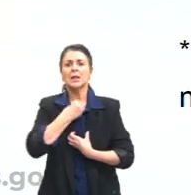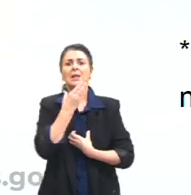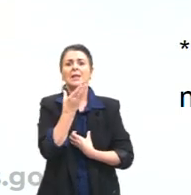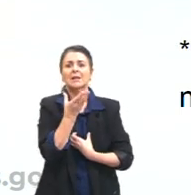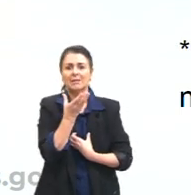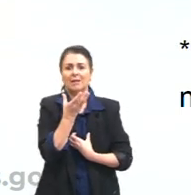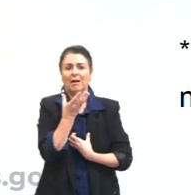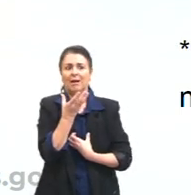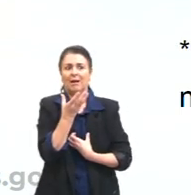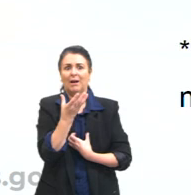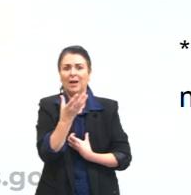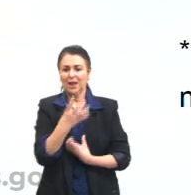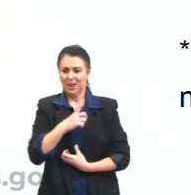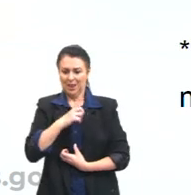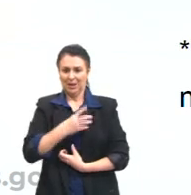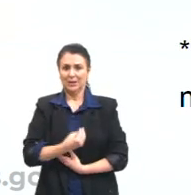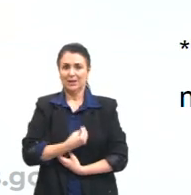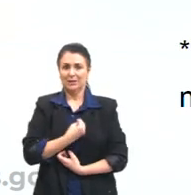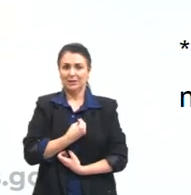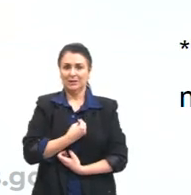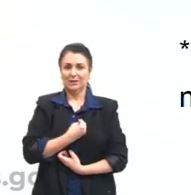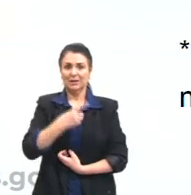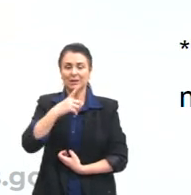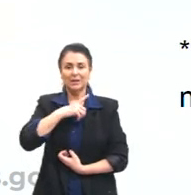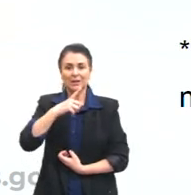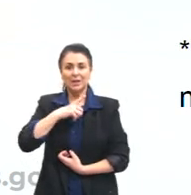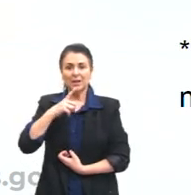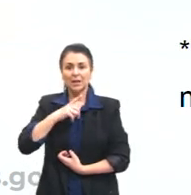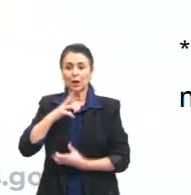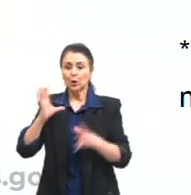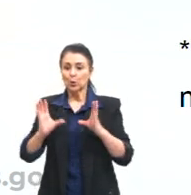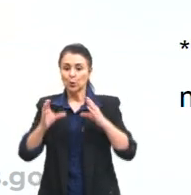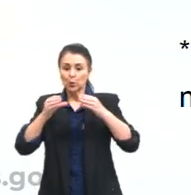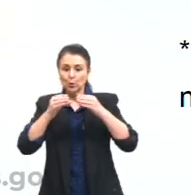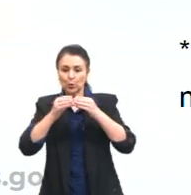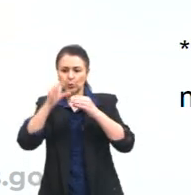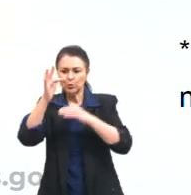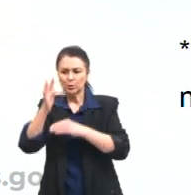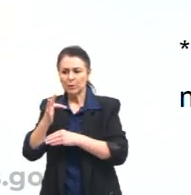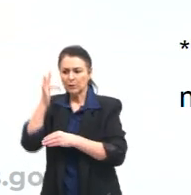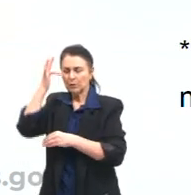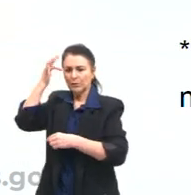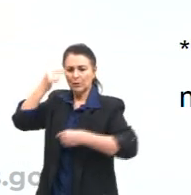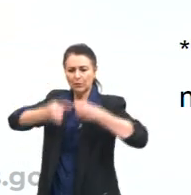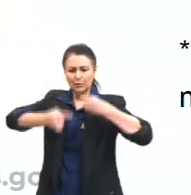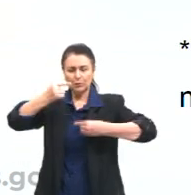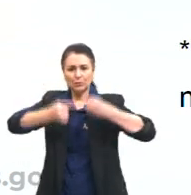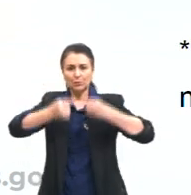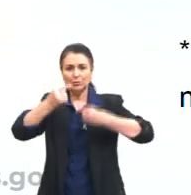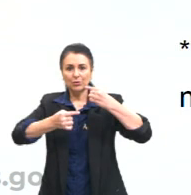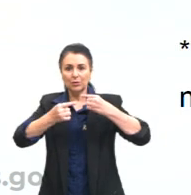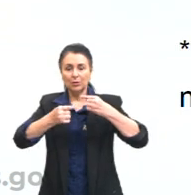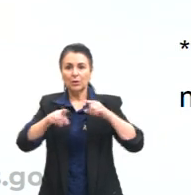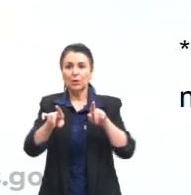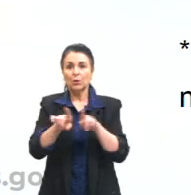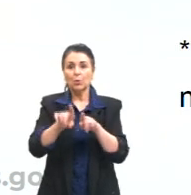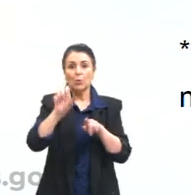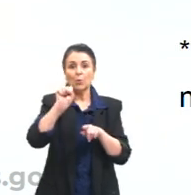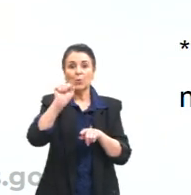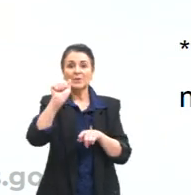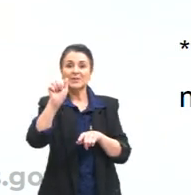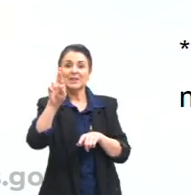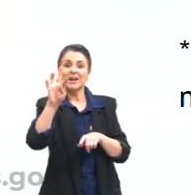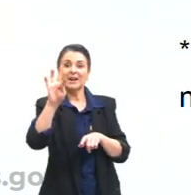essência e existência que também vão ter correntes filosóficas como discutir aqui na modalidade o próprio saco né